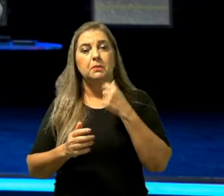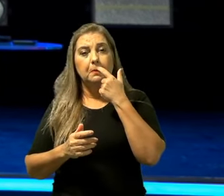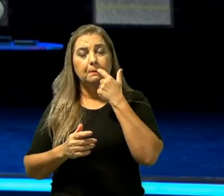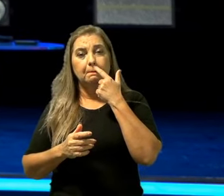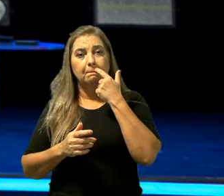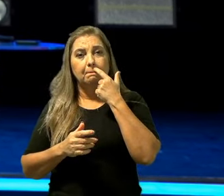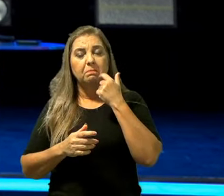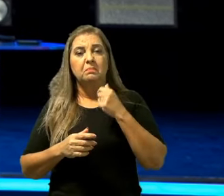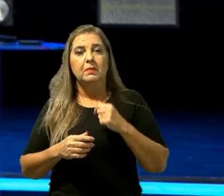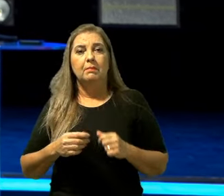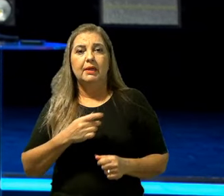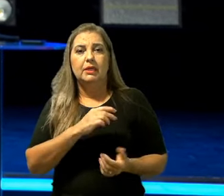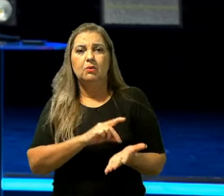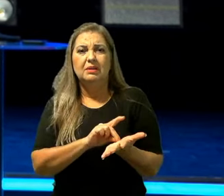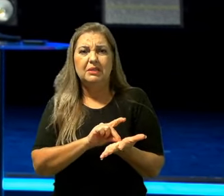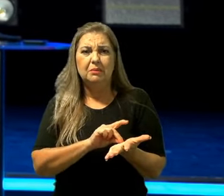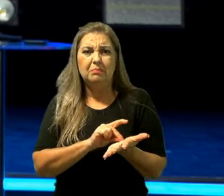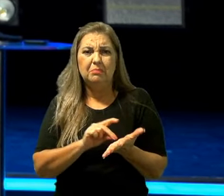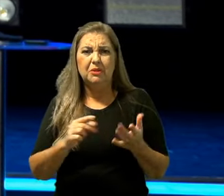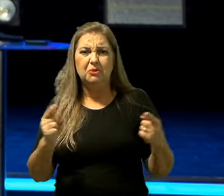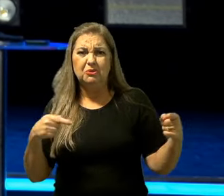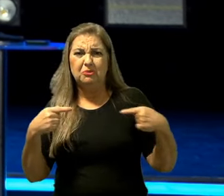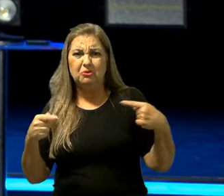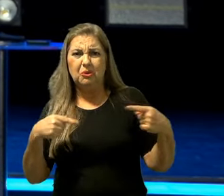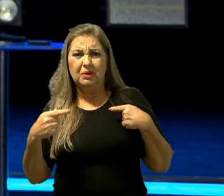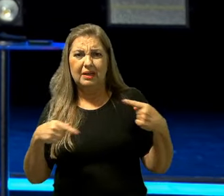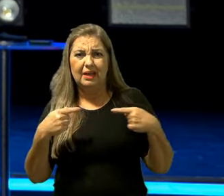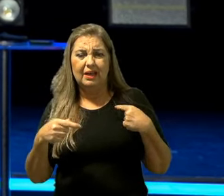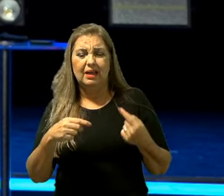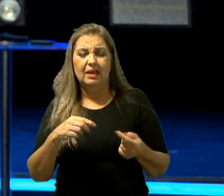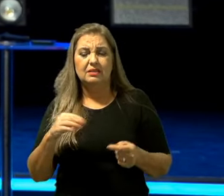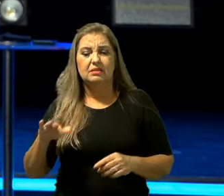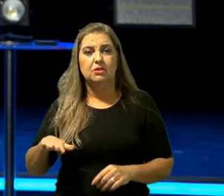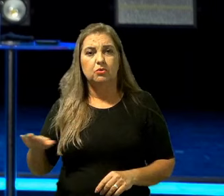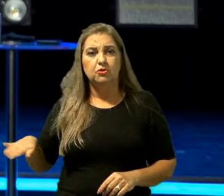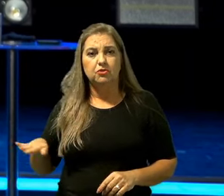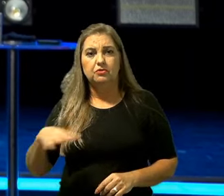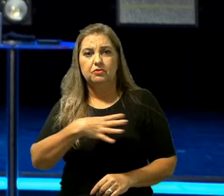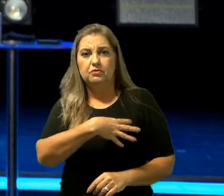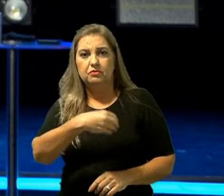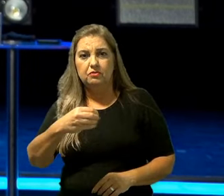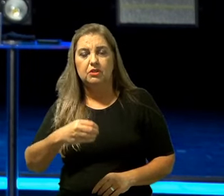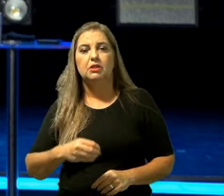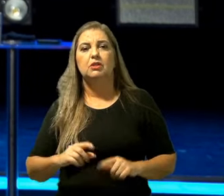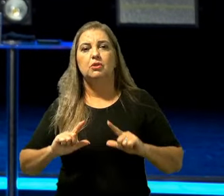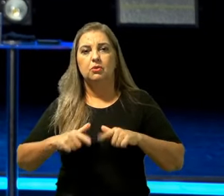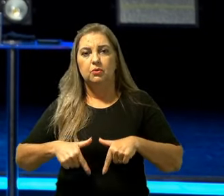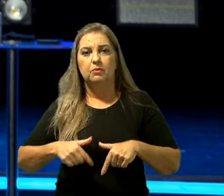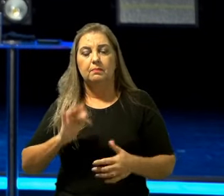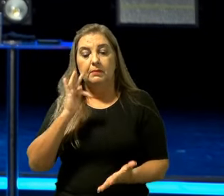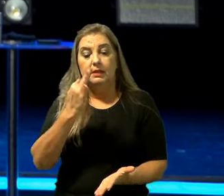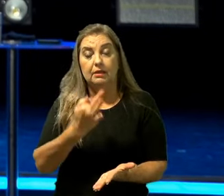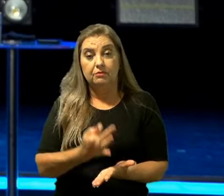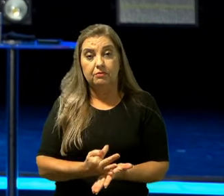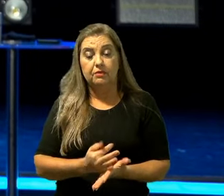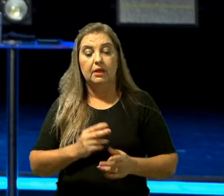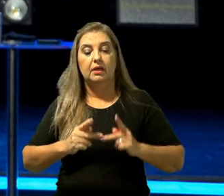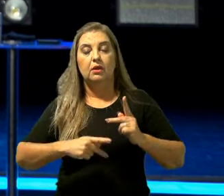destruidor não tocasse nos filhos mais velhos dos israelitas. Versículo 29. Pela fé, o